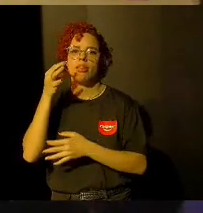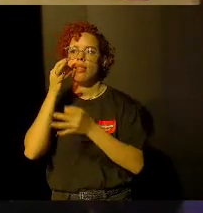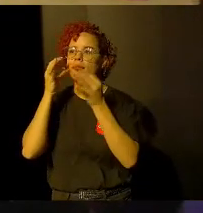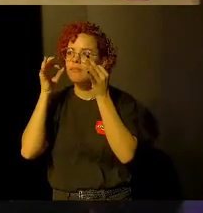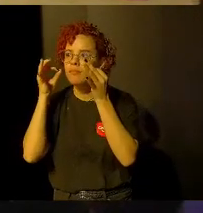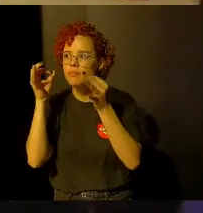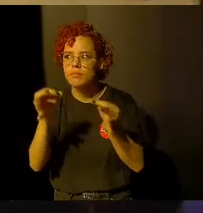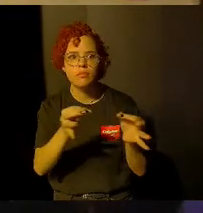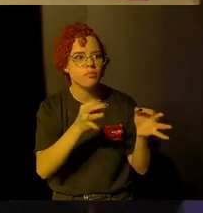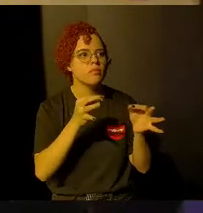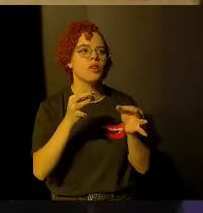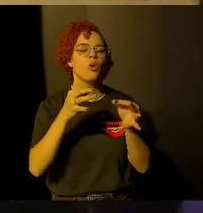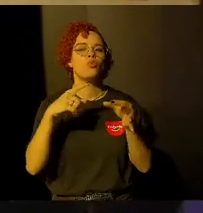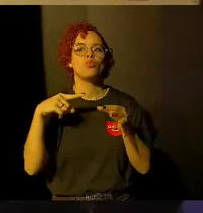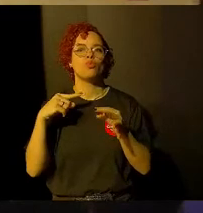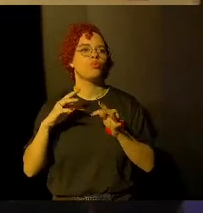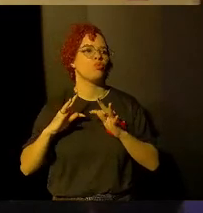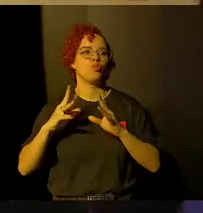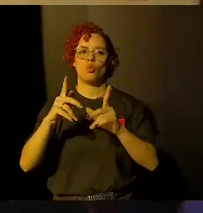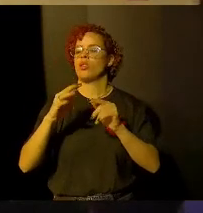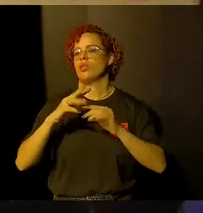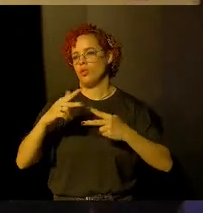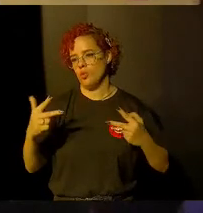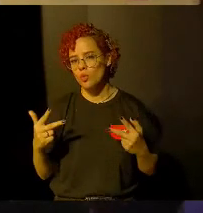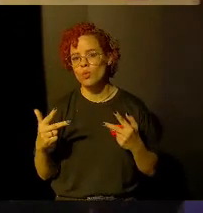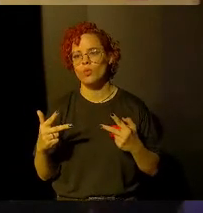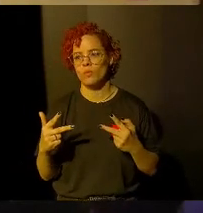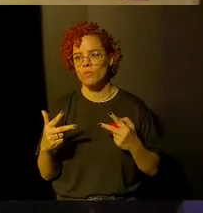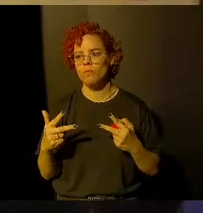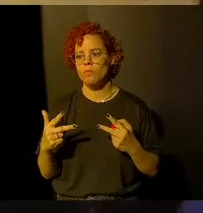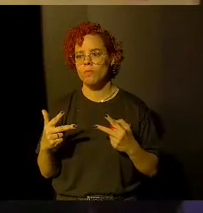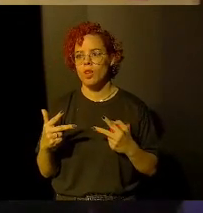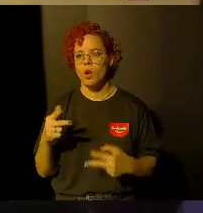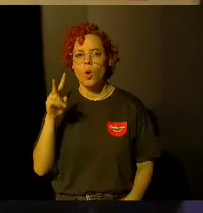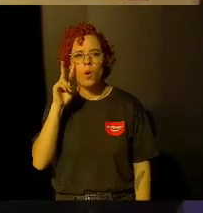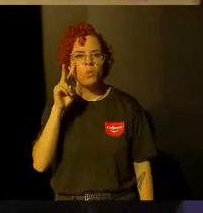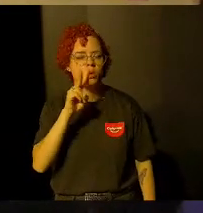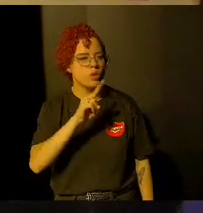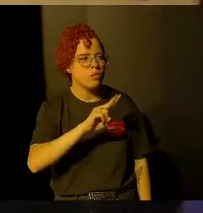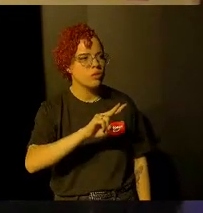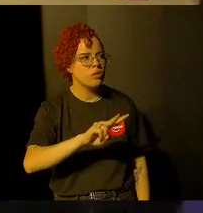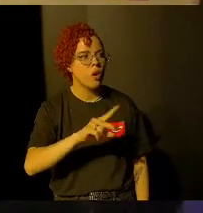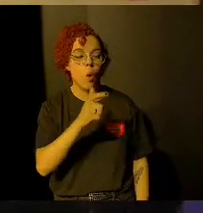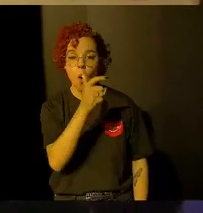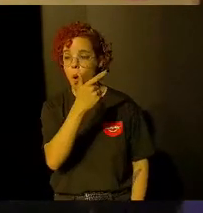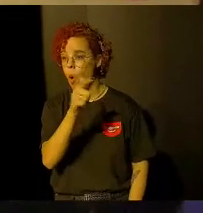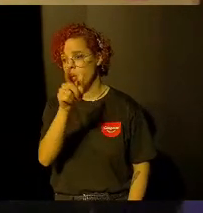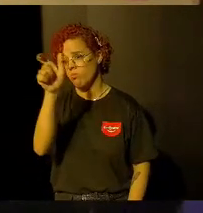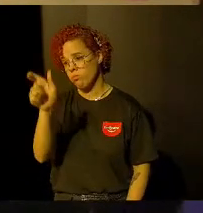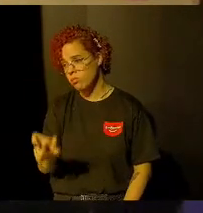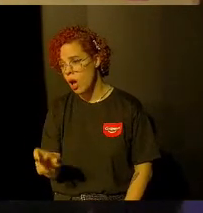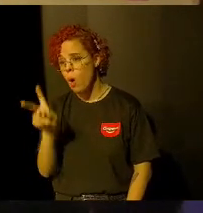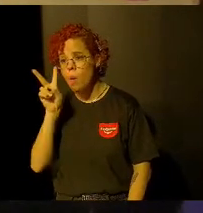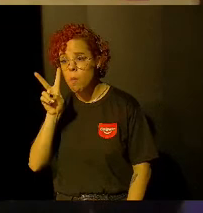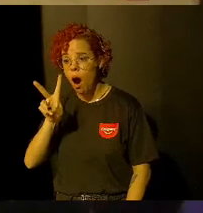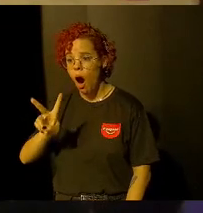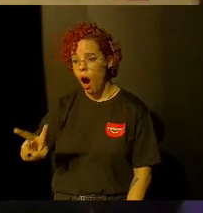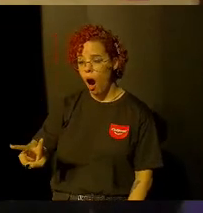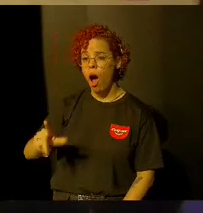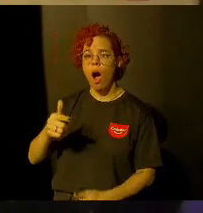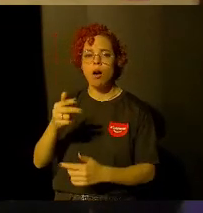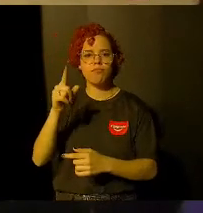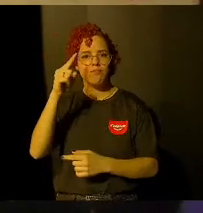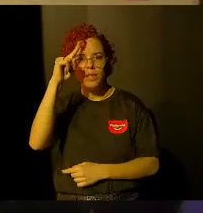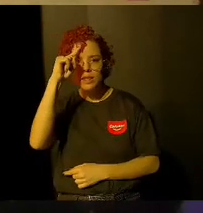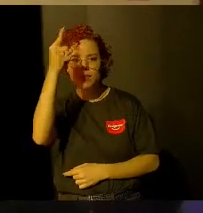existe tanto que nós podemos tirar da observação da observação do outro ideias que podem tirar também para